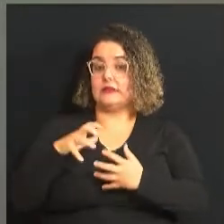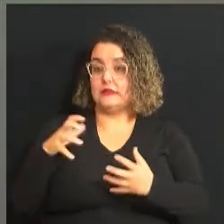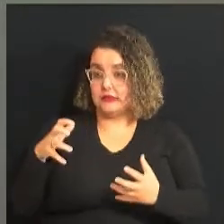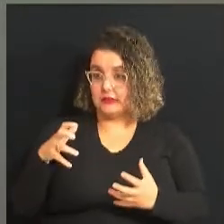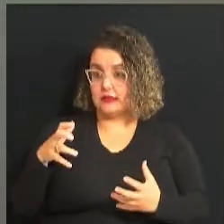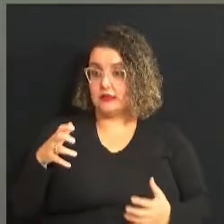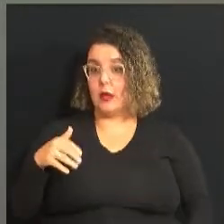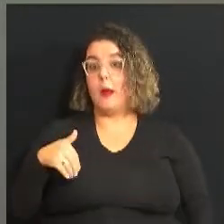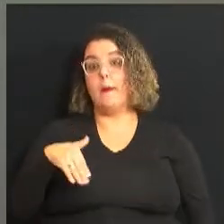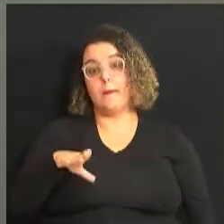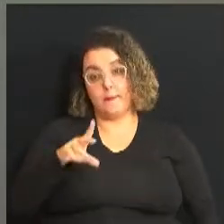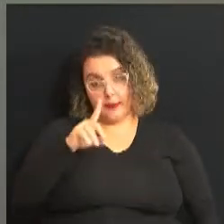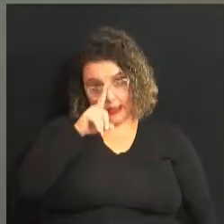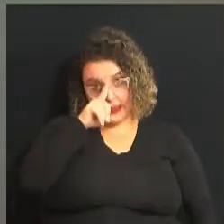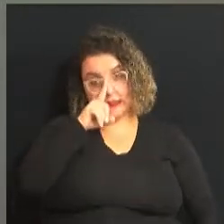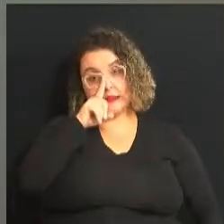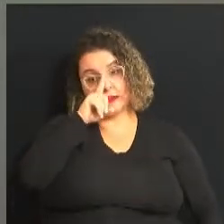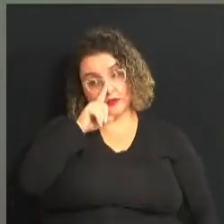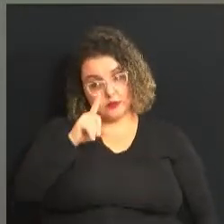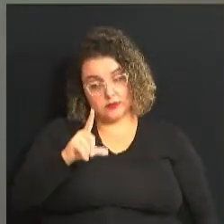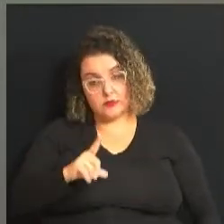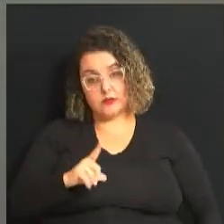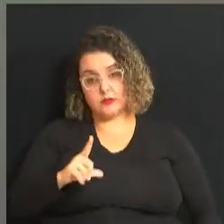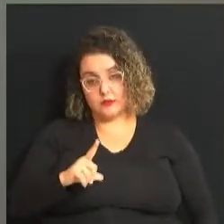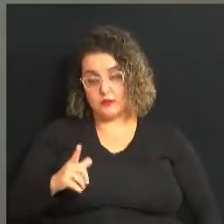mais riscos vai ter. E isso